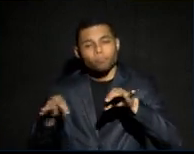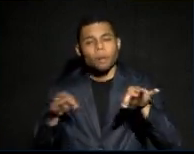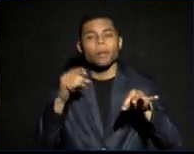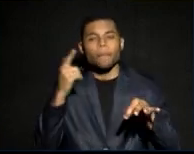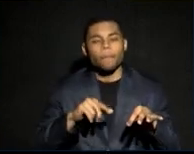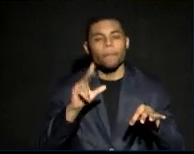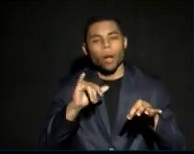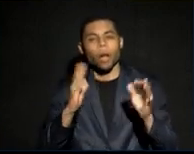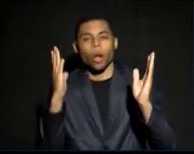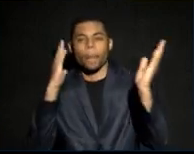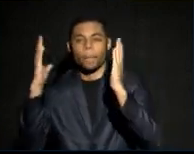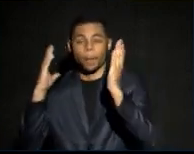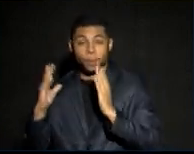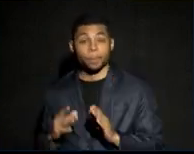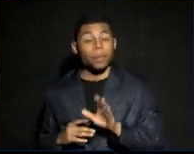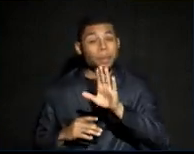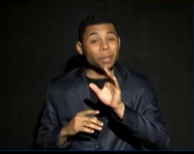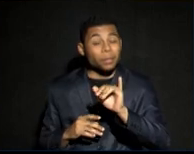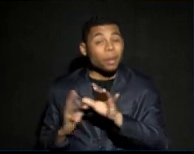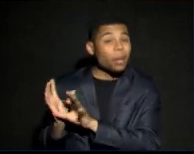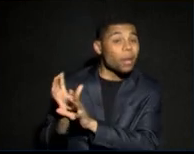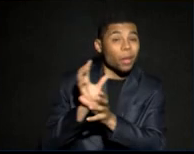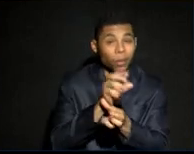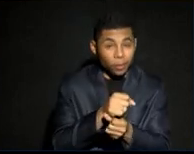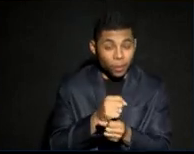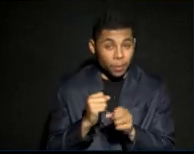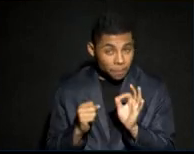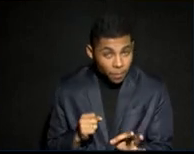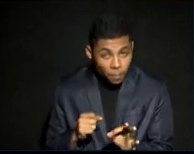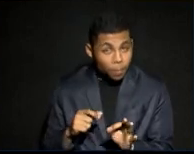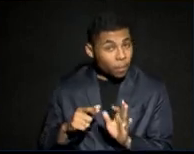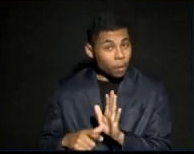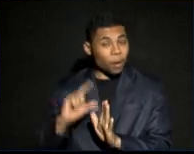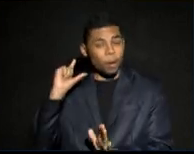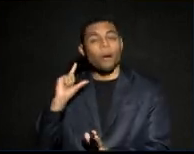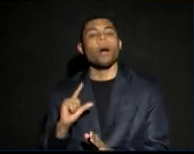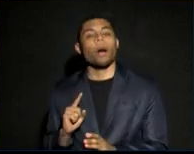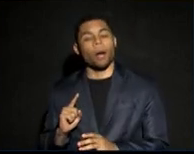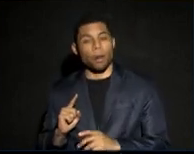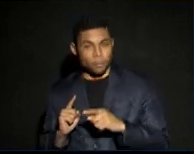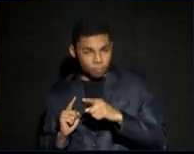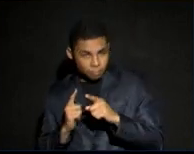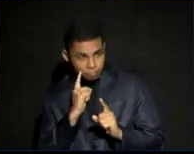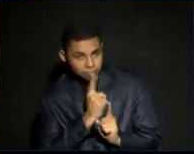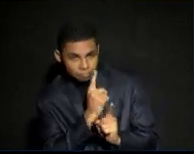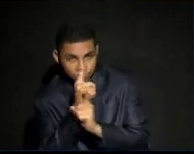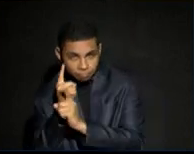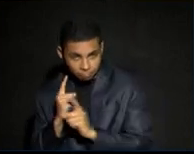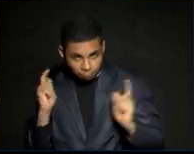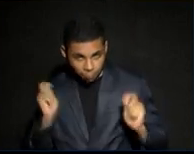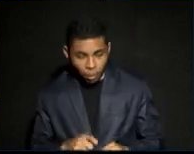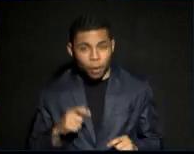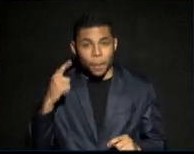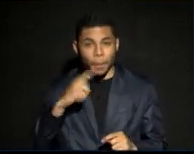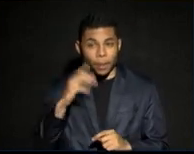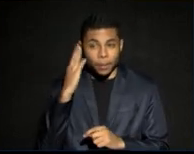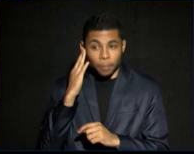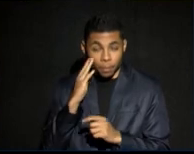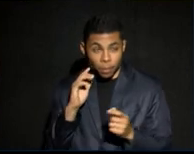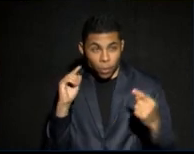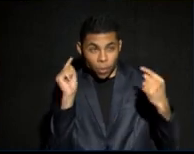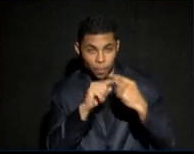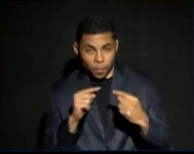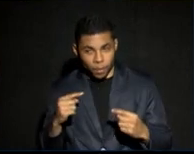fazer essas comparações esse esse resultado aparecer em termos de antecipação de universalização e uma política tarifária